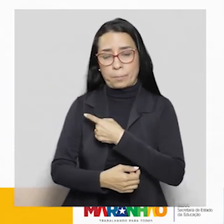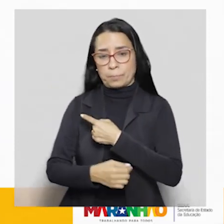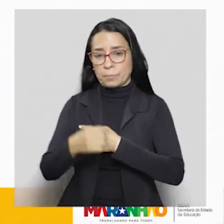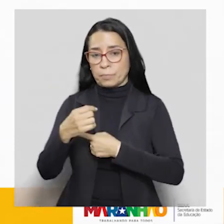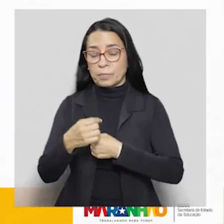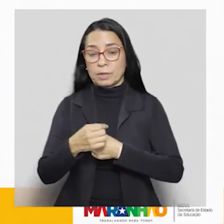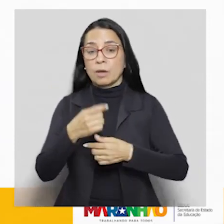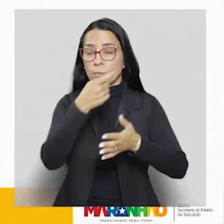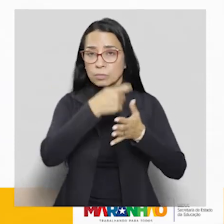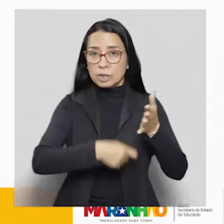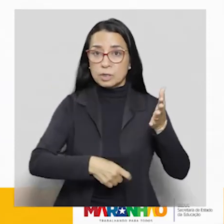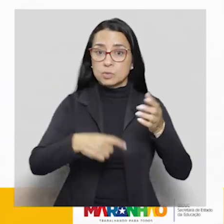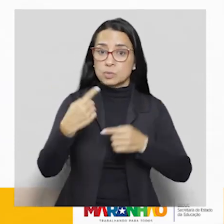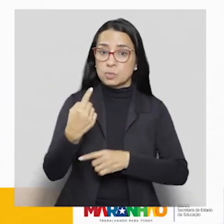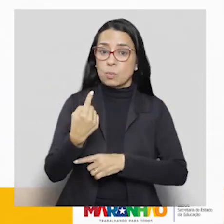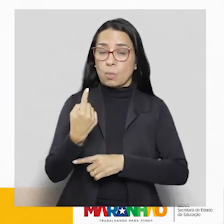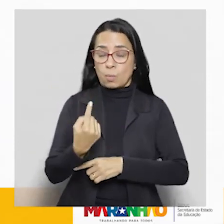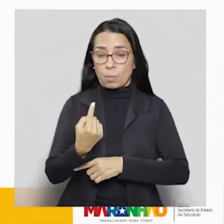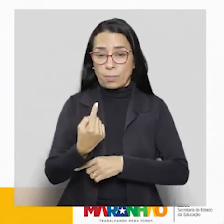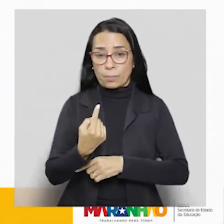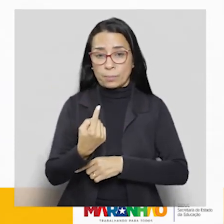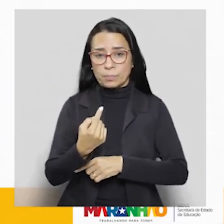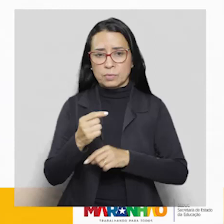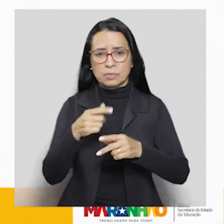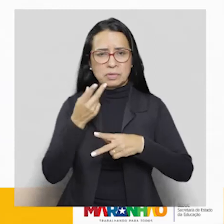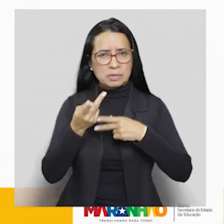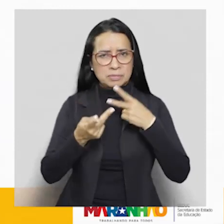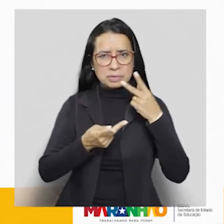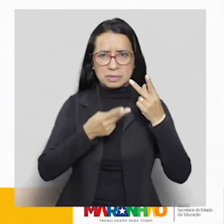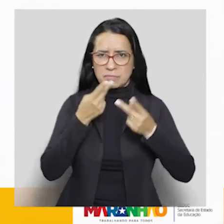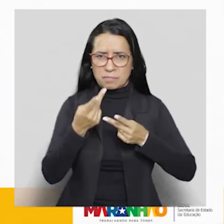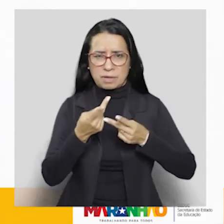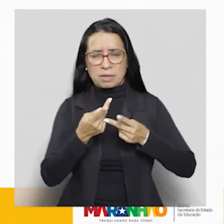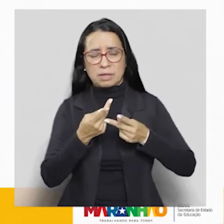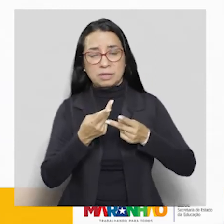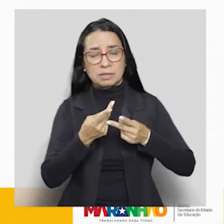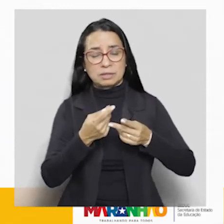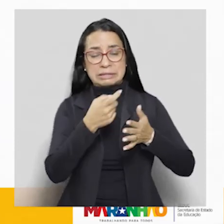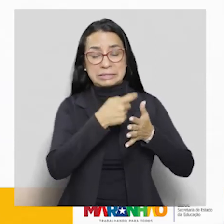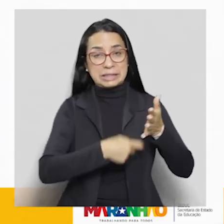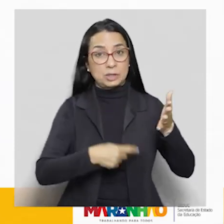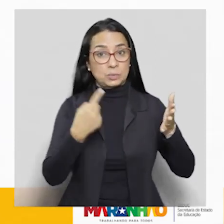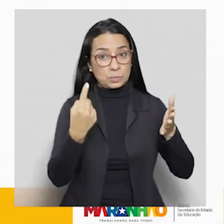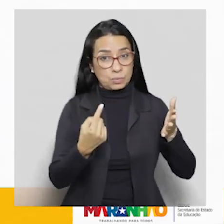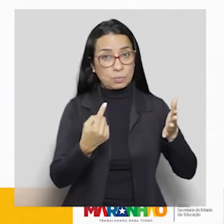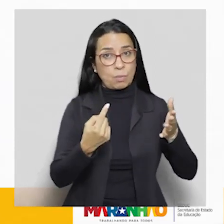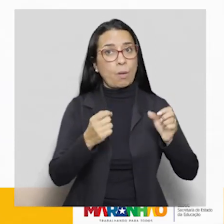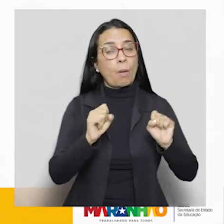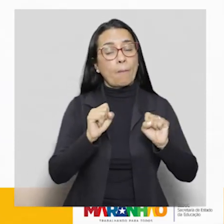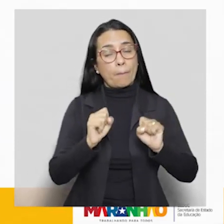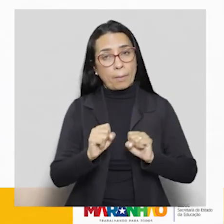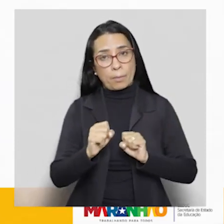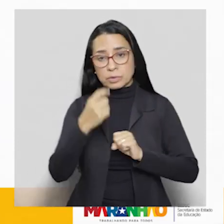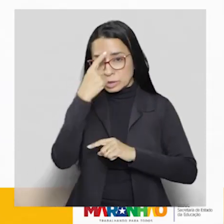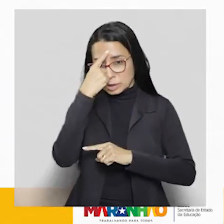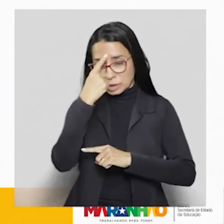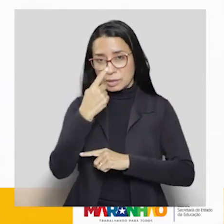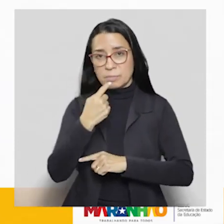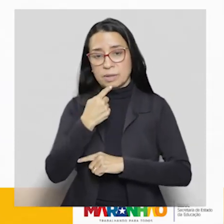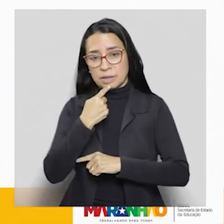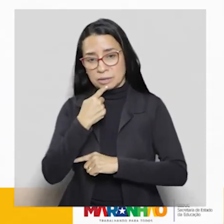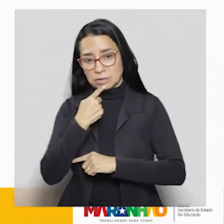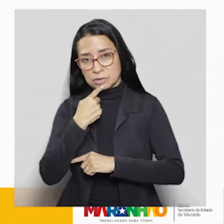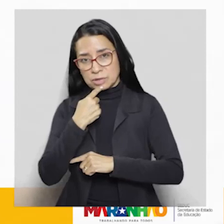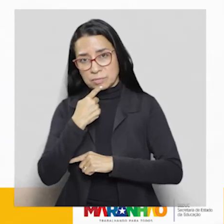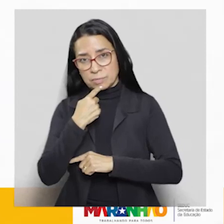1. Quando se fala texto 1, pode ser uma imagem, porque a imagem, nós temos aula disso na plataforma, é uma